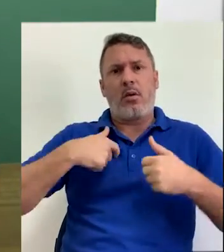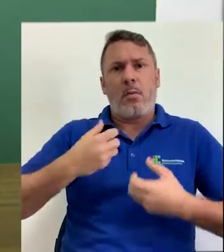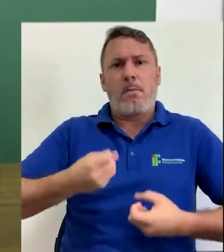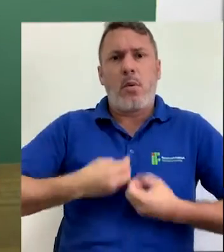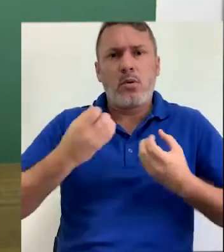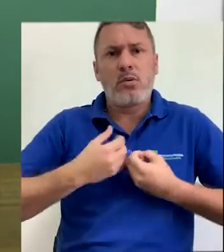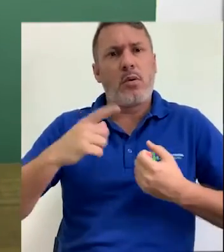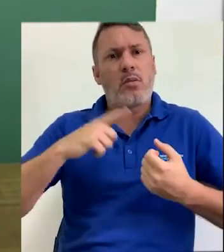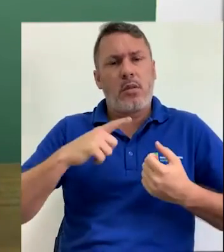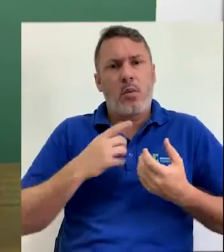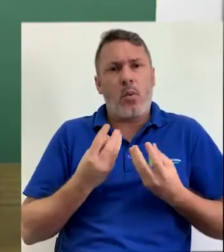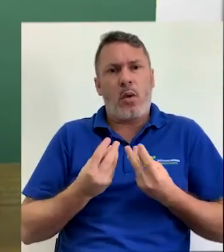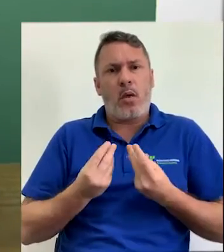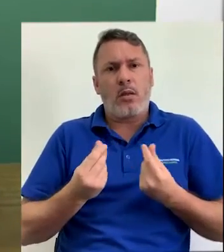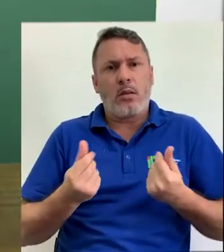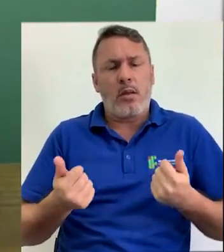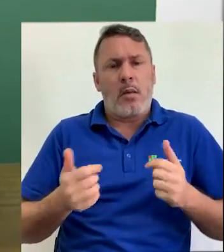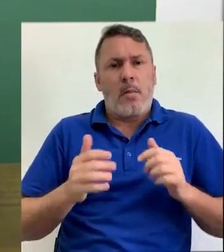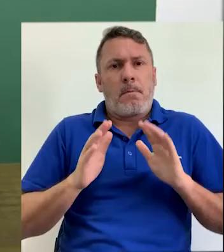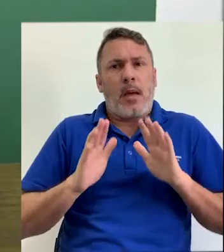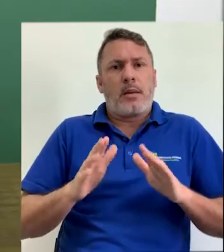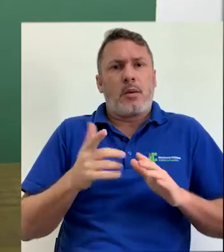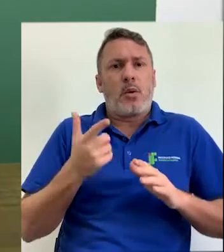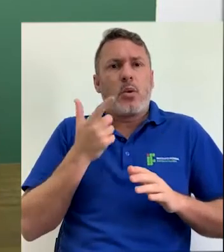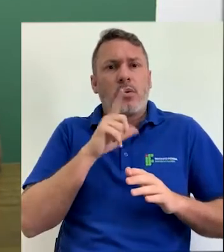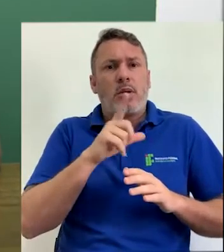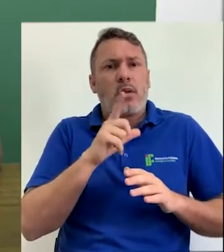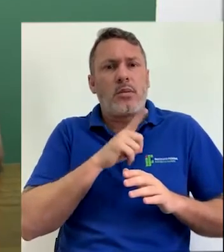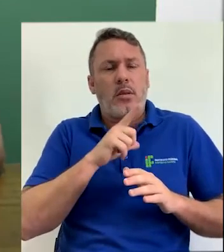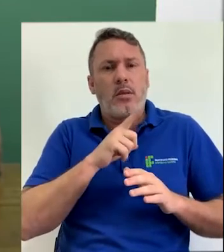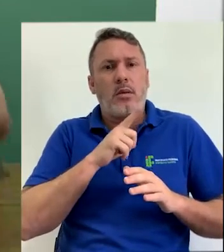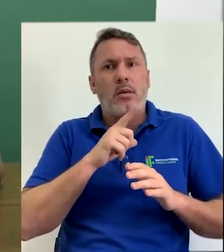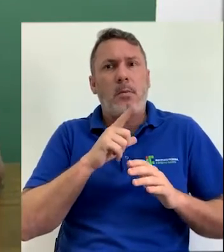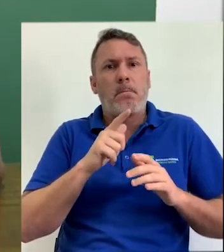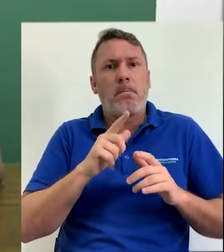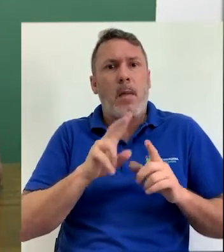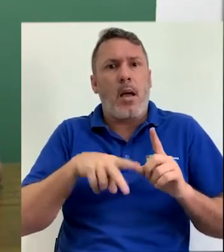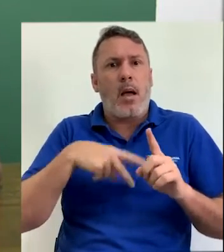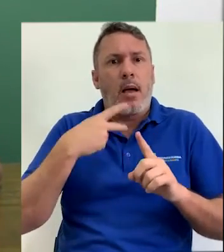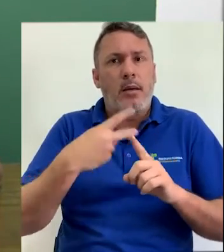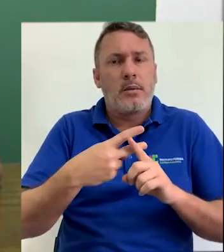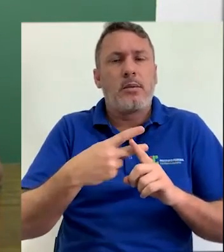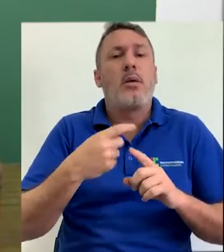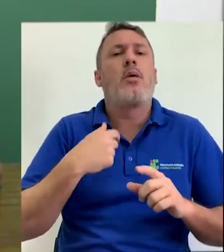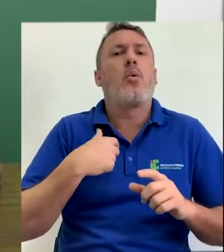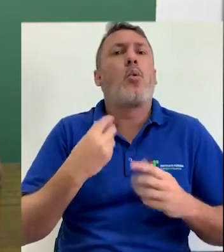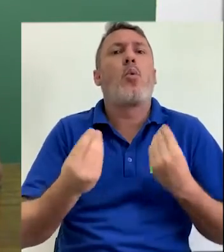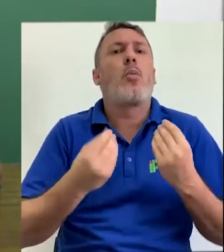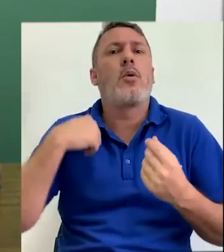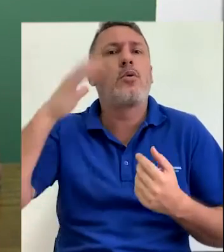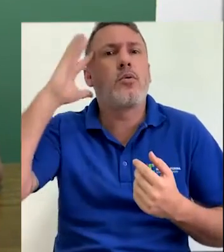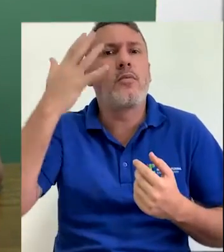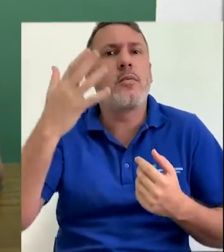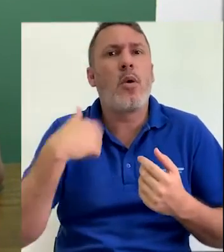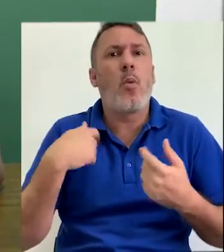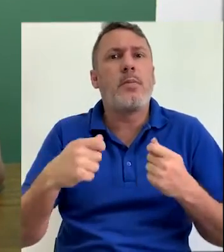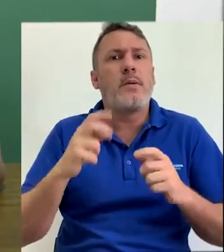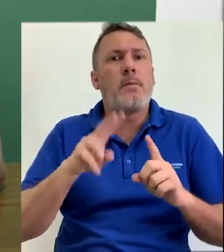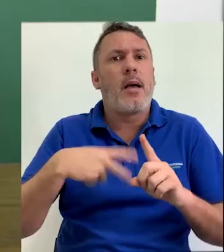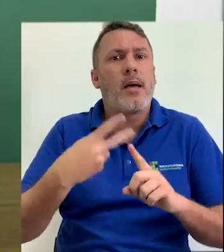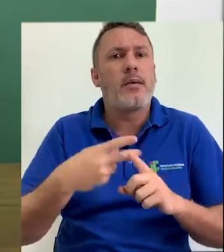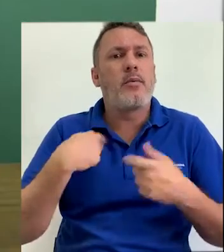qualidade, mas poderia ter maior quantidade, o que eu posso fazer para produzir